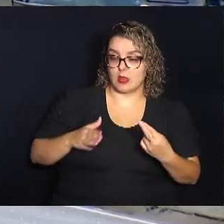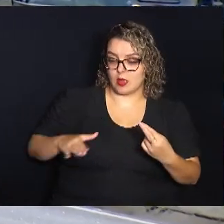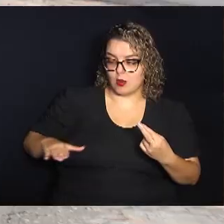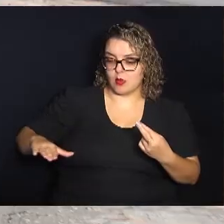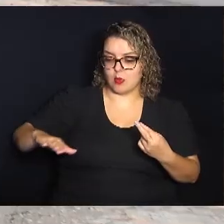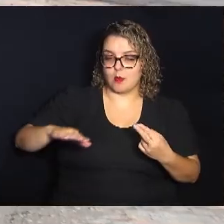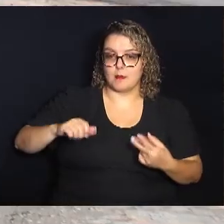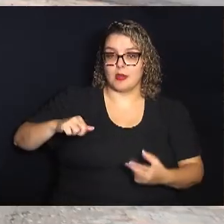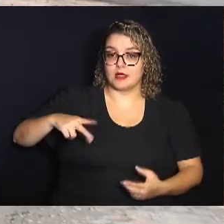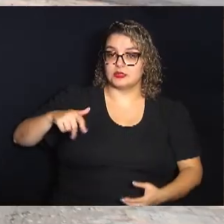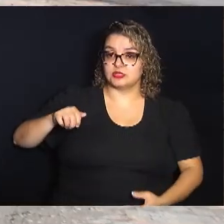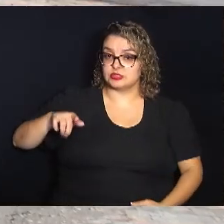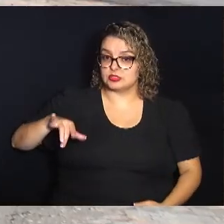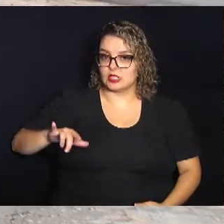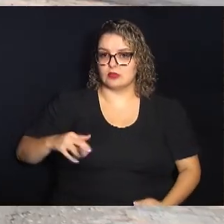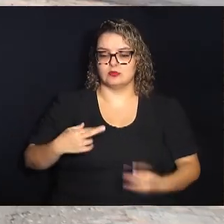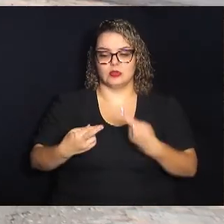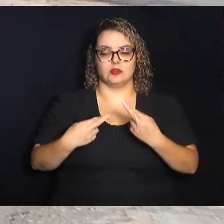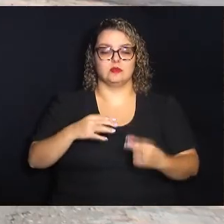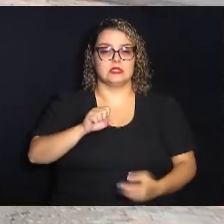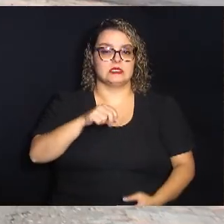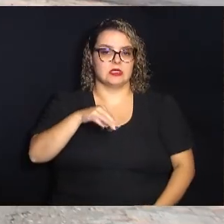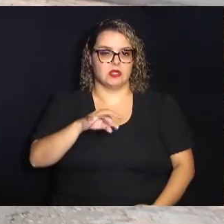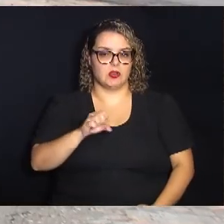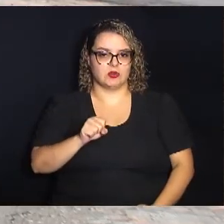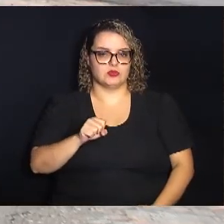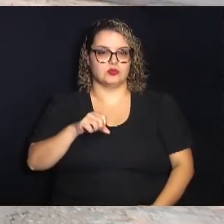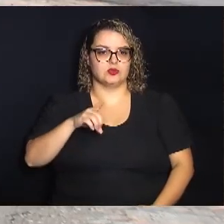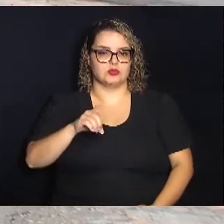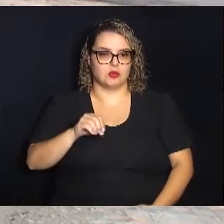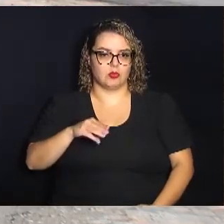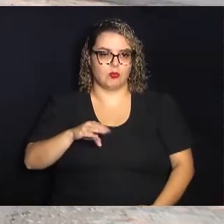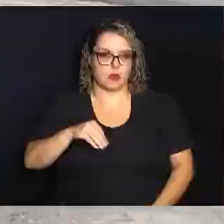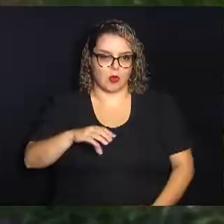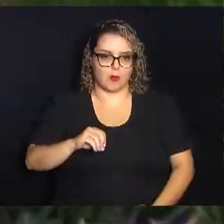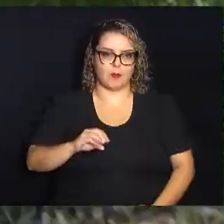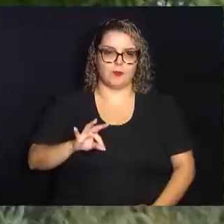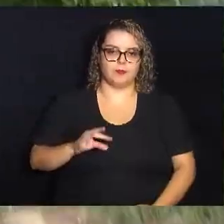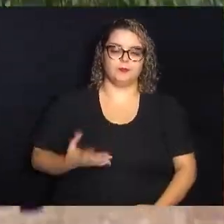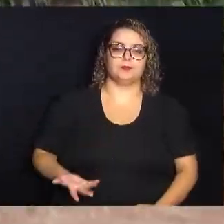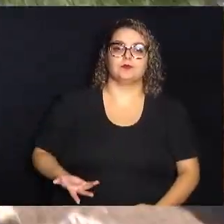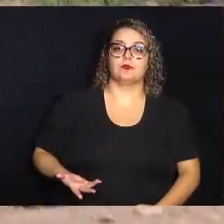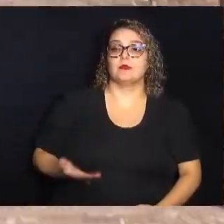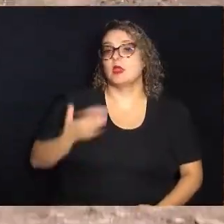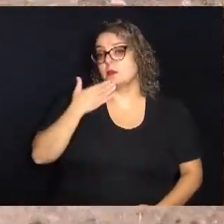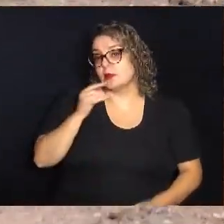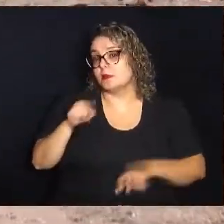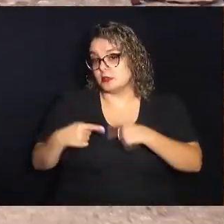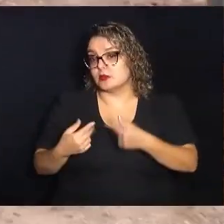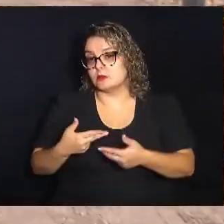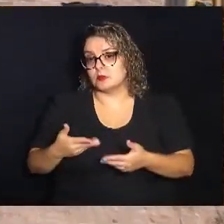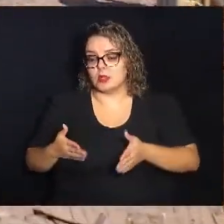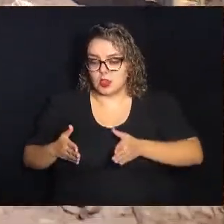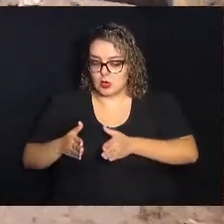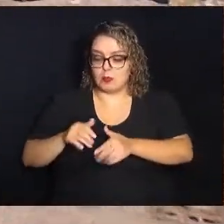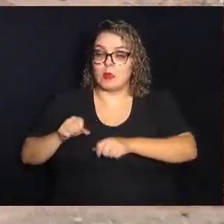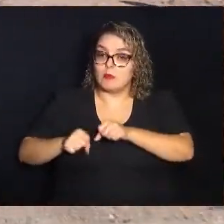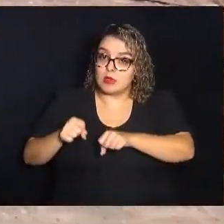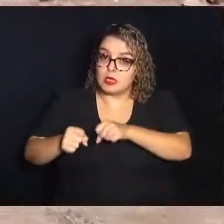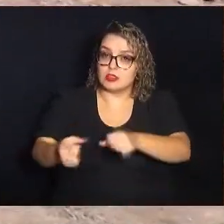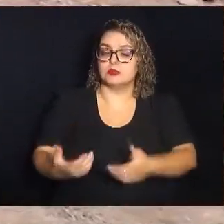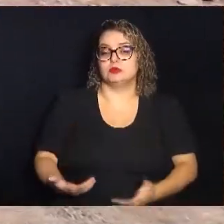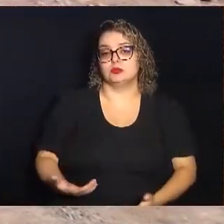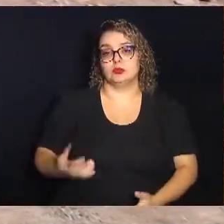Santo Dumont. Além do calçamento, o parlamentar solicita outras melhorias no local. Fazer algo para bicicletas, né? Uma